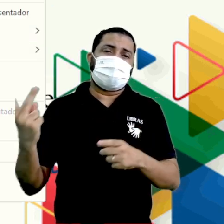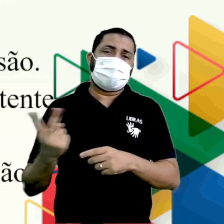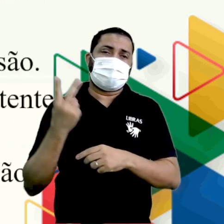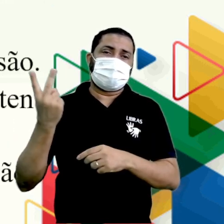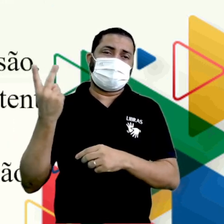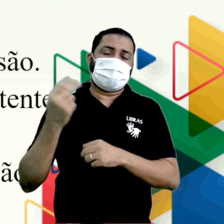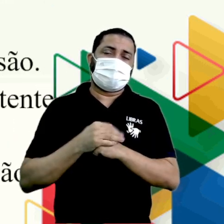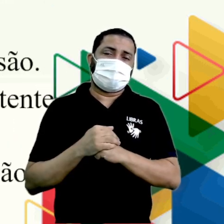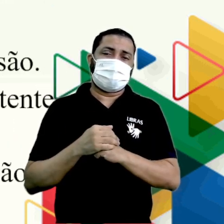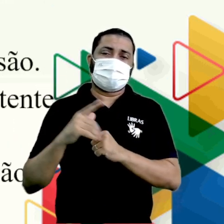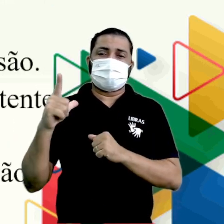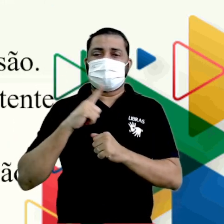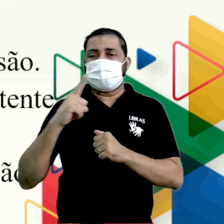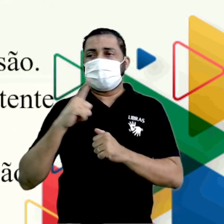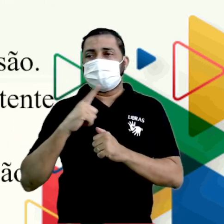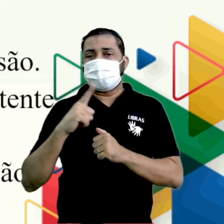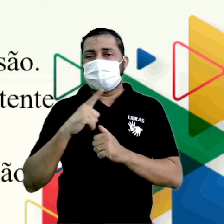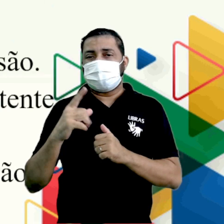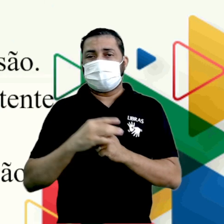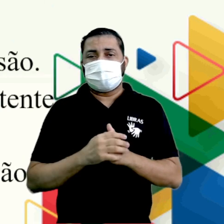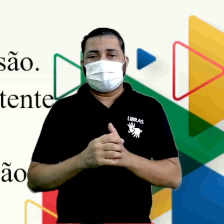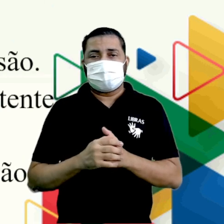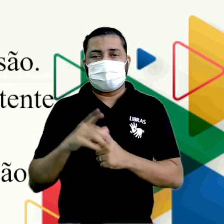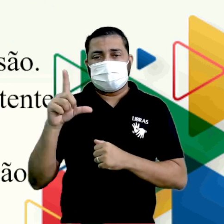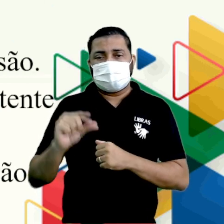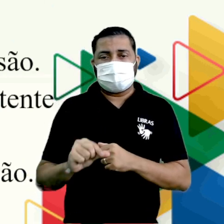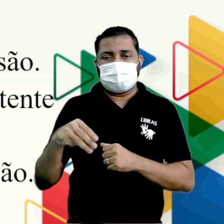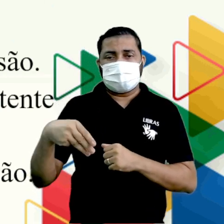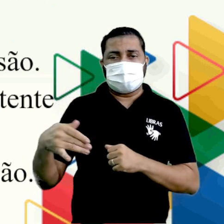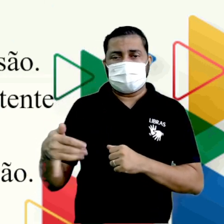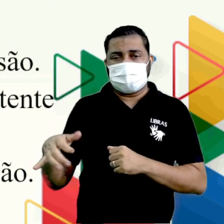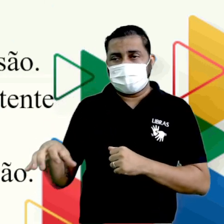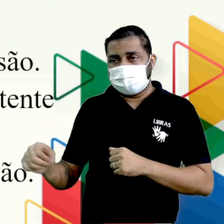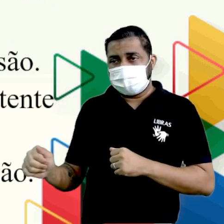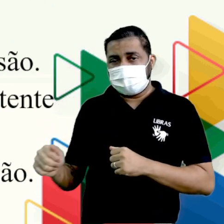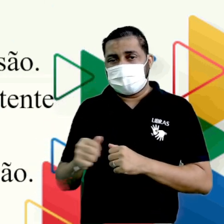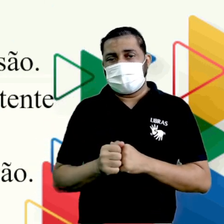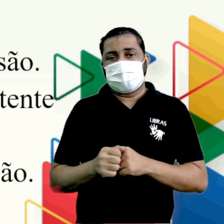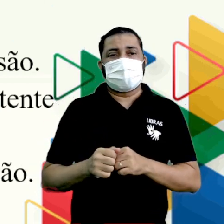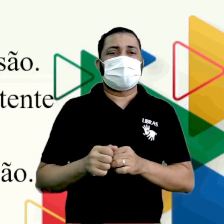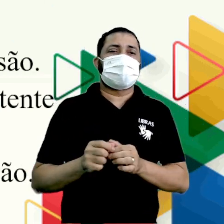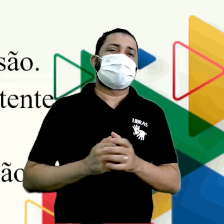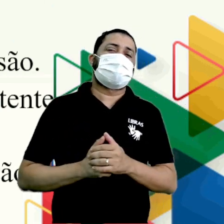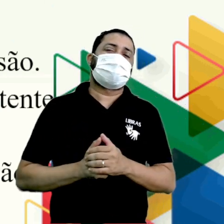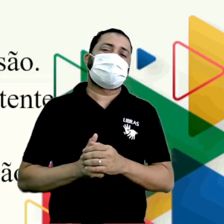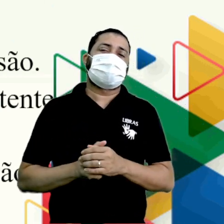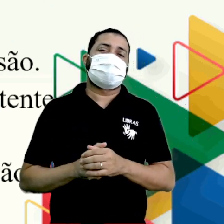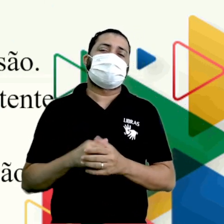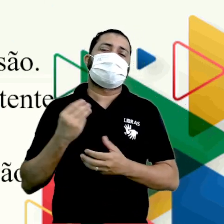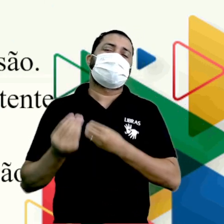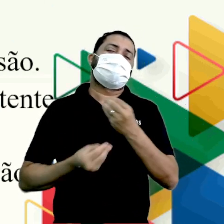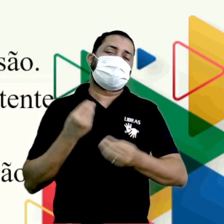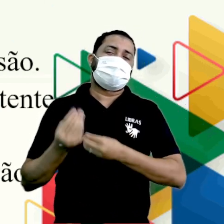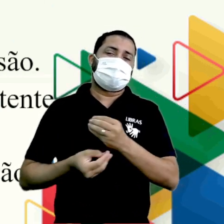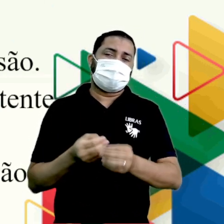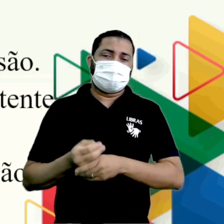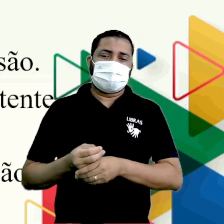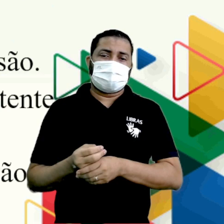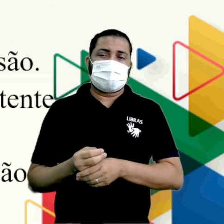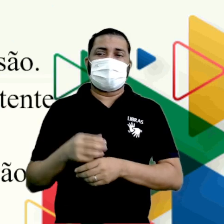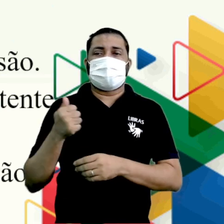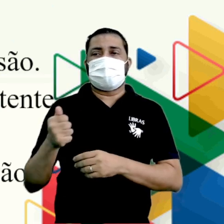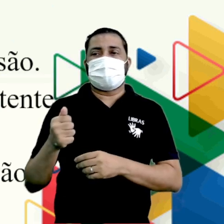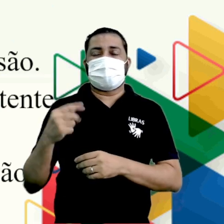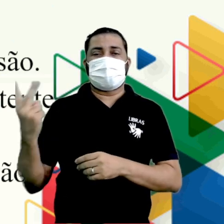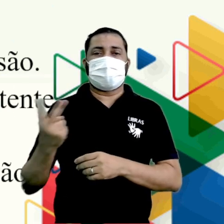volume, eu vou ter menor massa, tá? Maior volume, menor massa. Como A tem volume